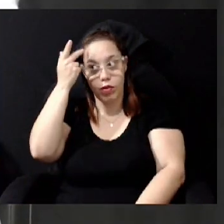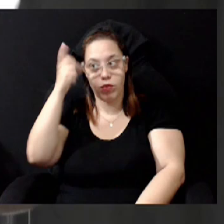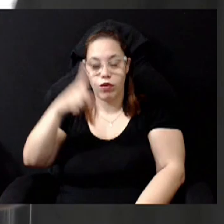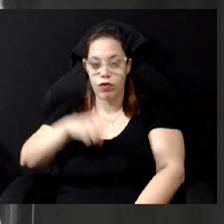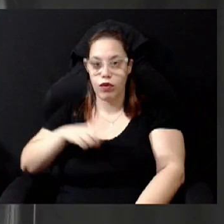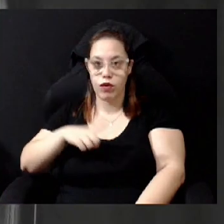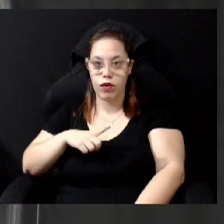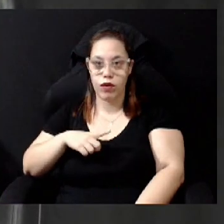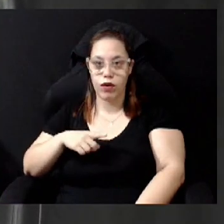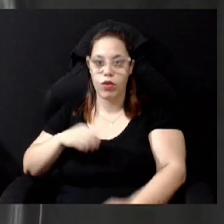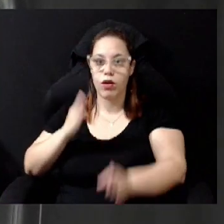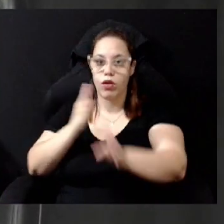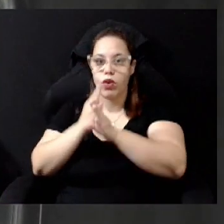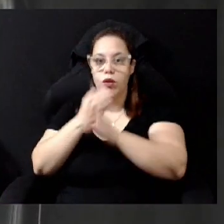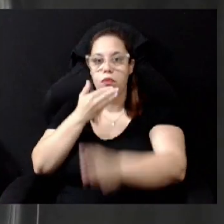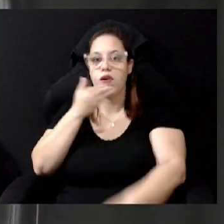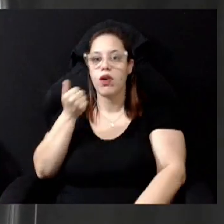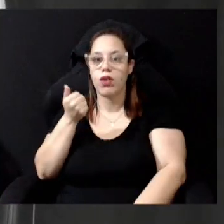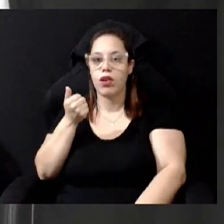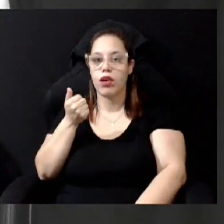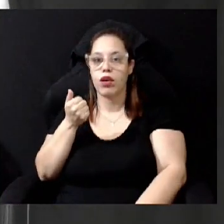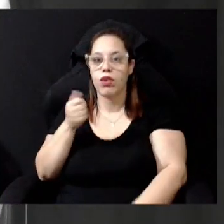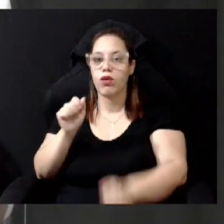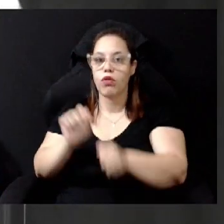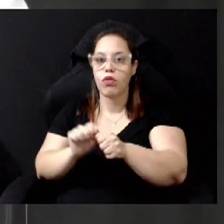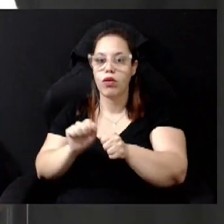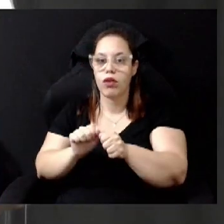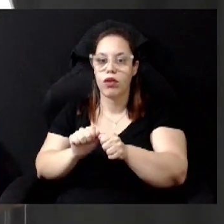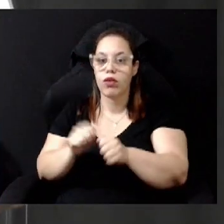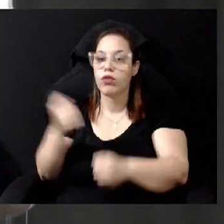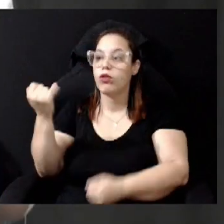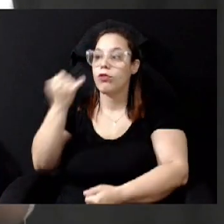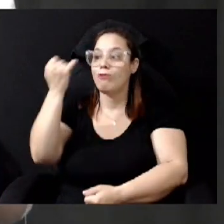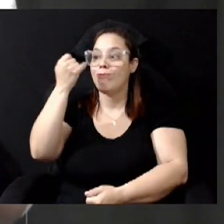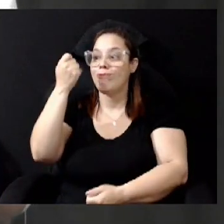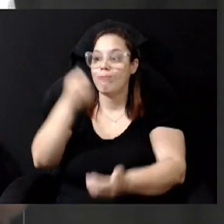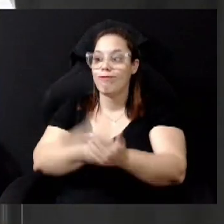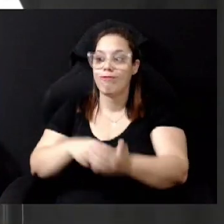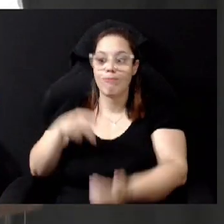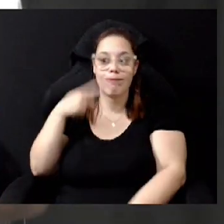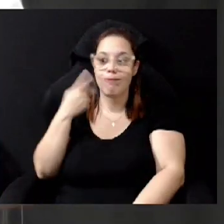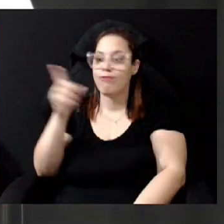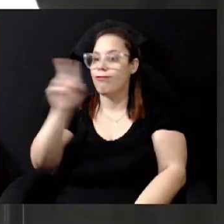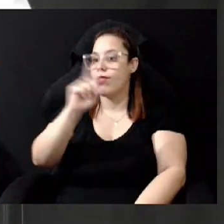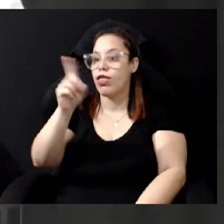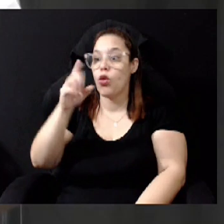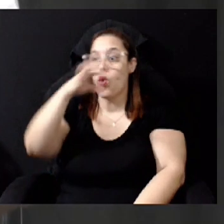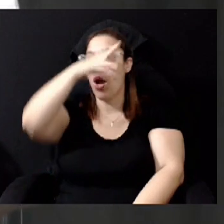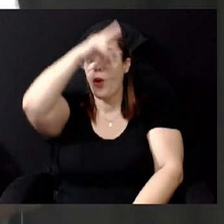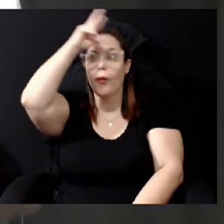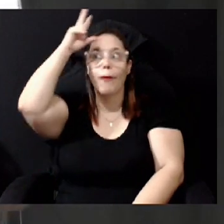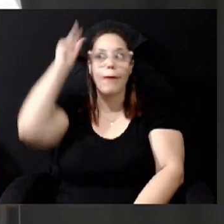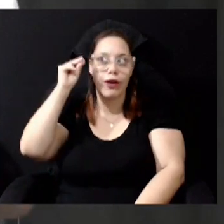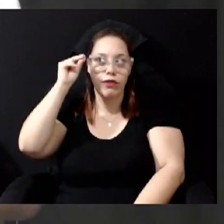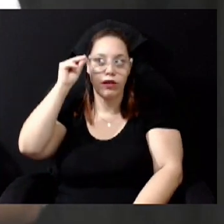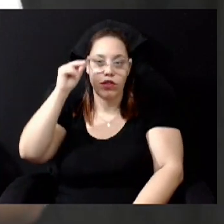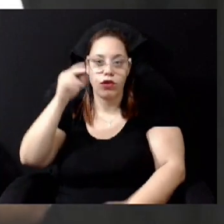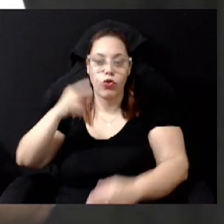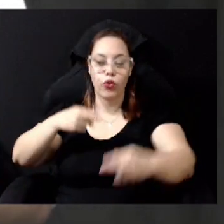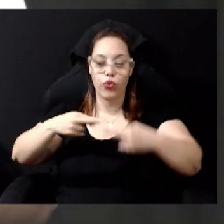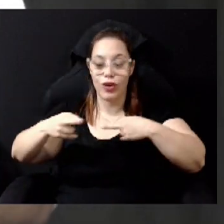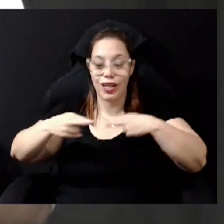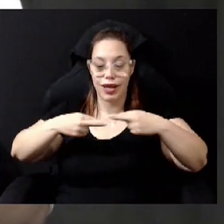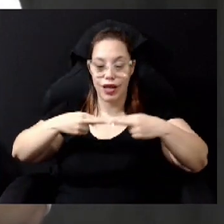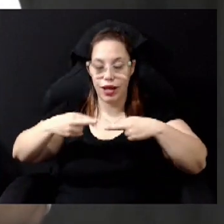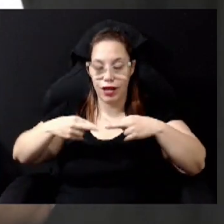olha, tem que melhorar isso, tem que fazer aquilo. Então é importante ressaltar, o vereador não é o prefeito. O vereador, ele fiscaliza as